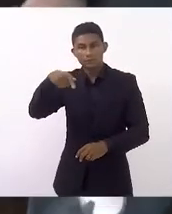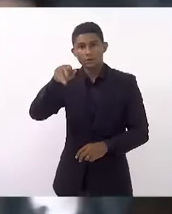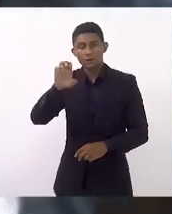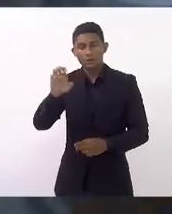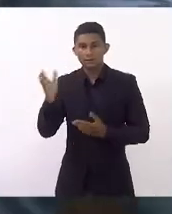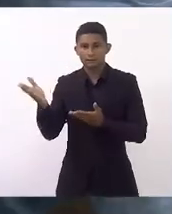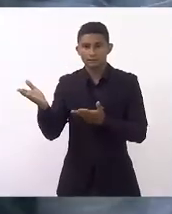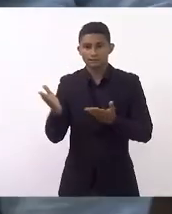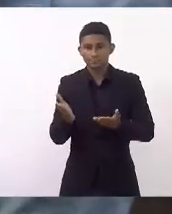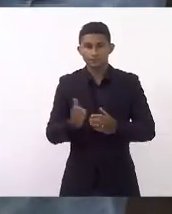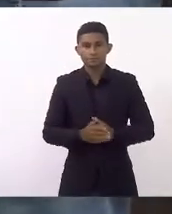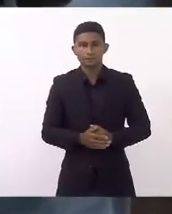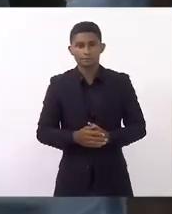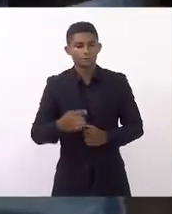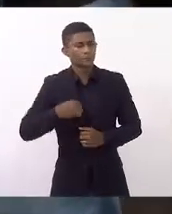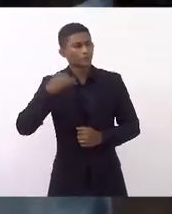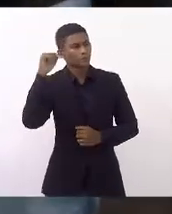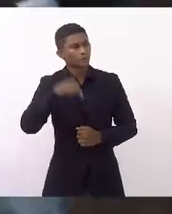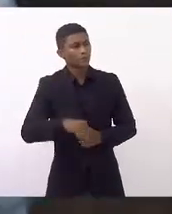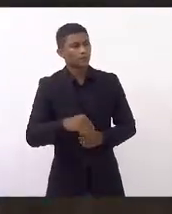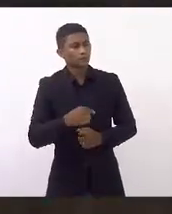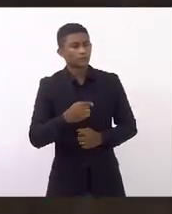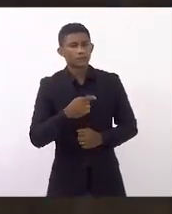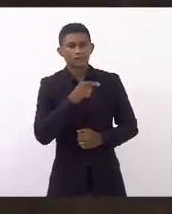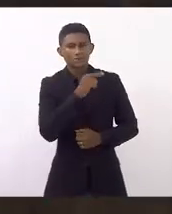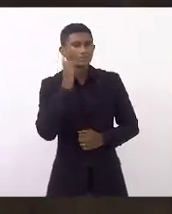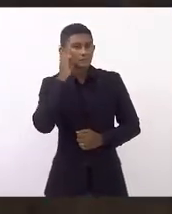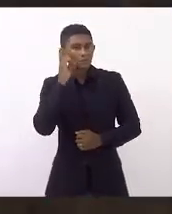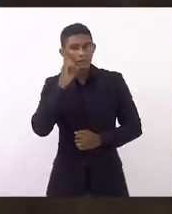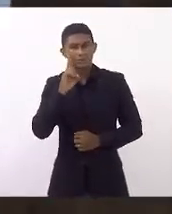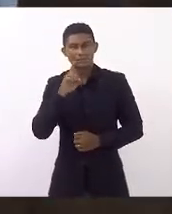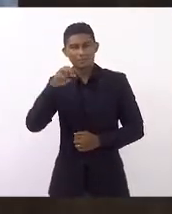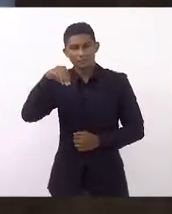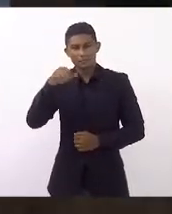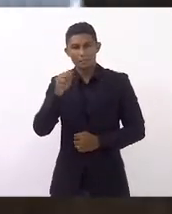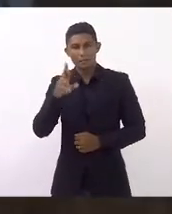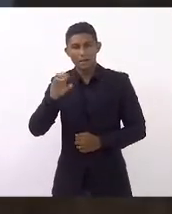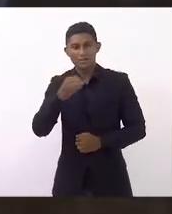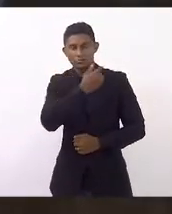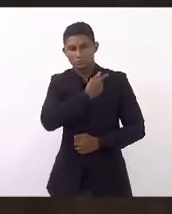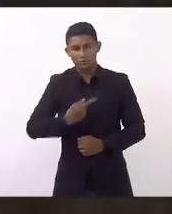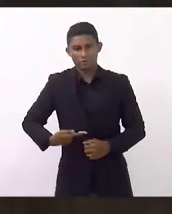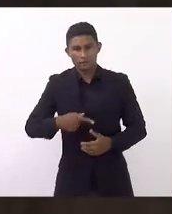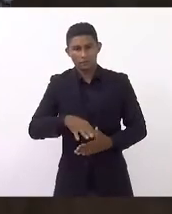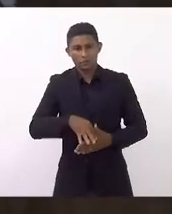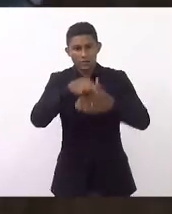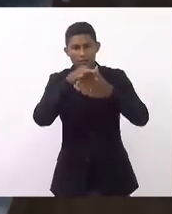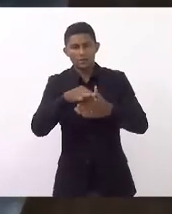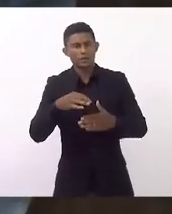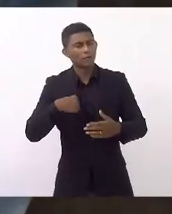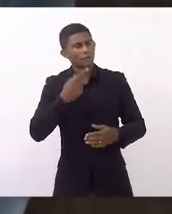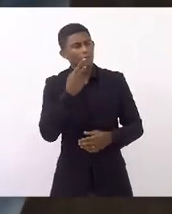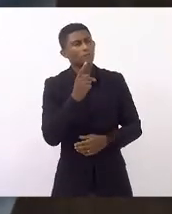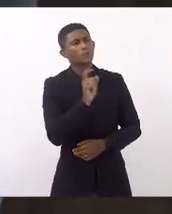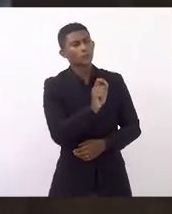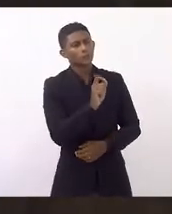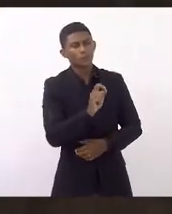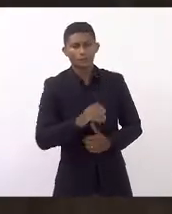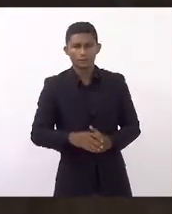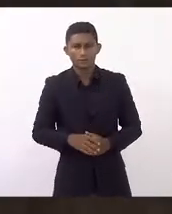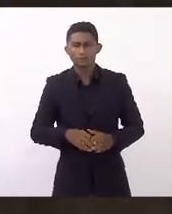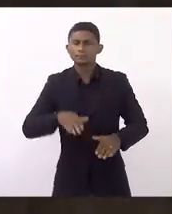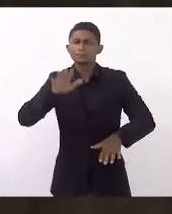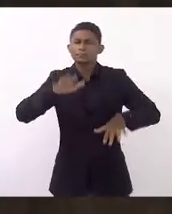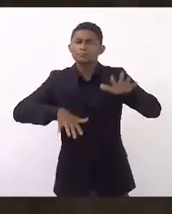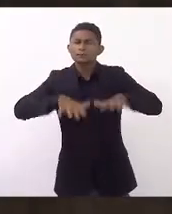nesse encaminhamento, dialogar com o que disse o deputado Márcio Pacheco, líder do governo, que pode-se ter a impressão,